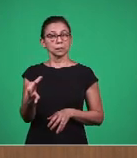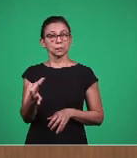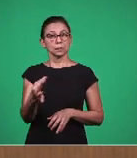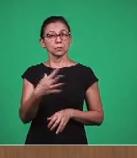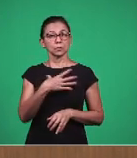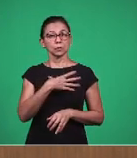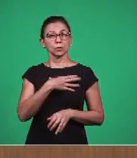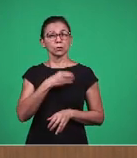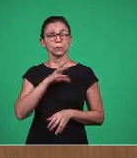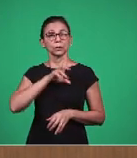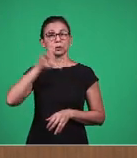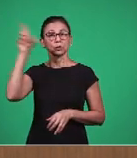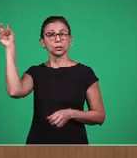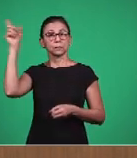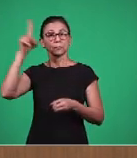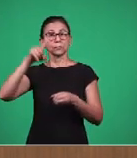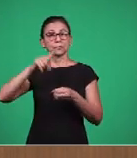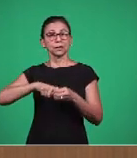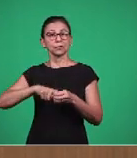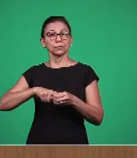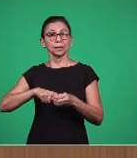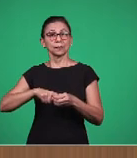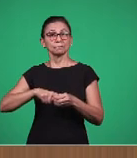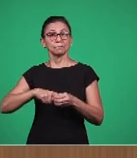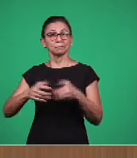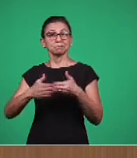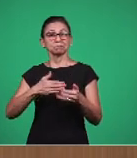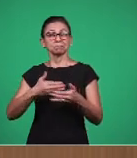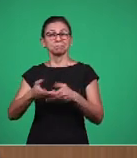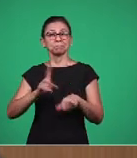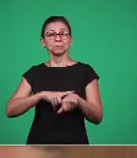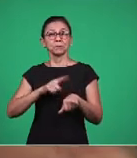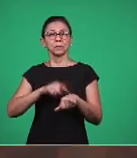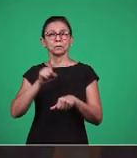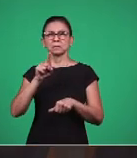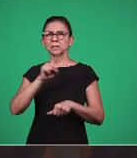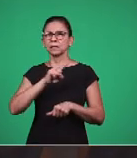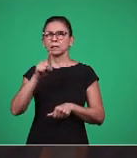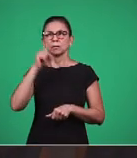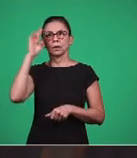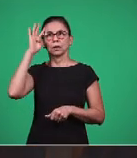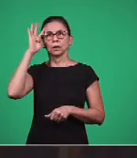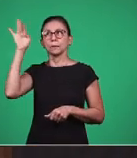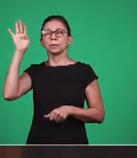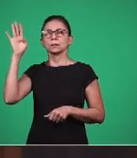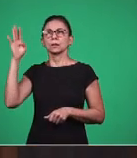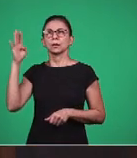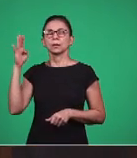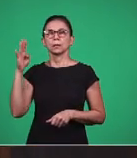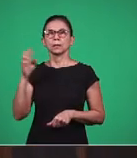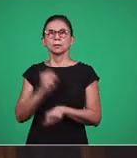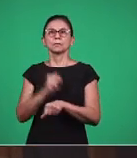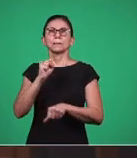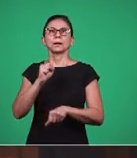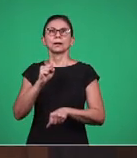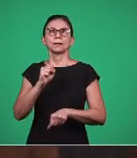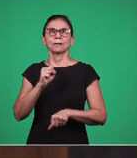que não imaginais. Veja os irmãos. A primeira diz o seguinte: